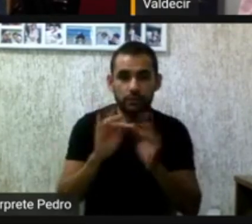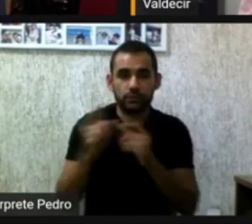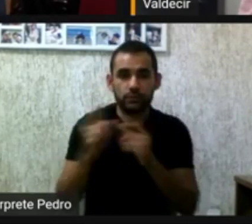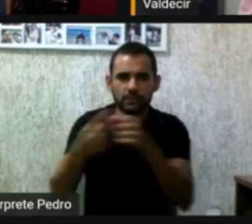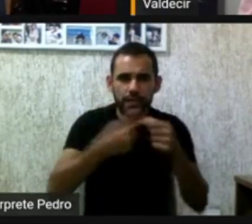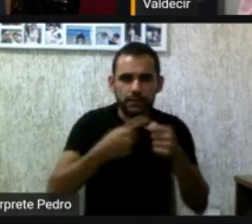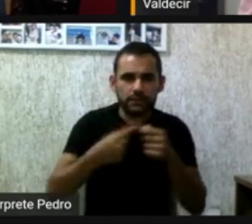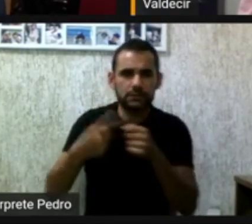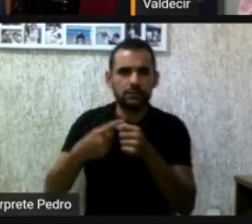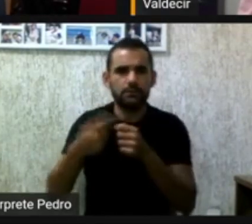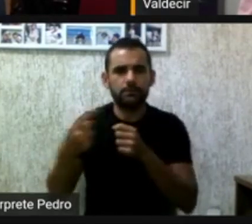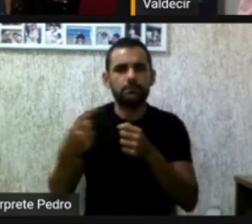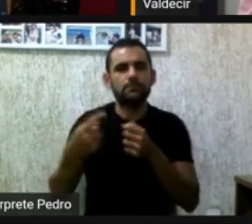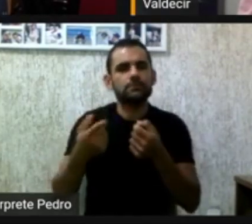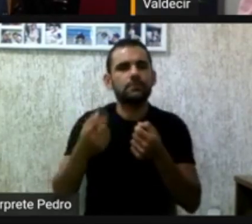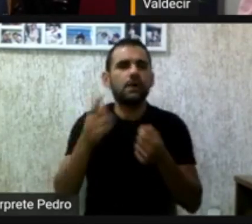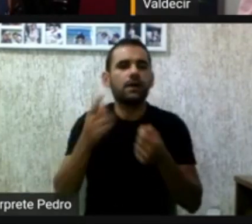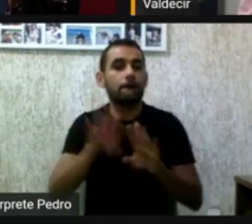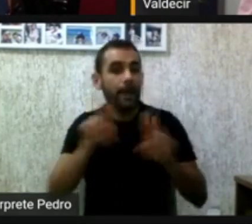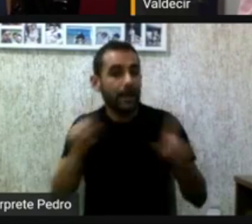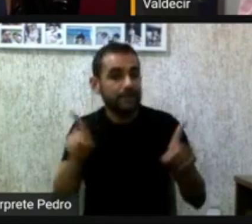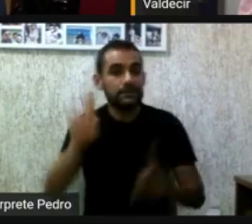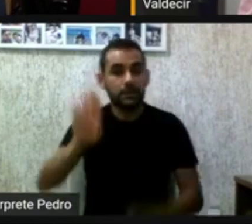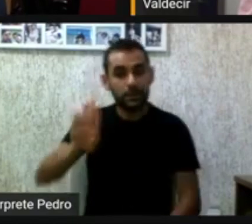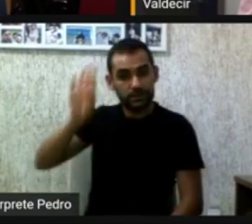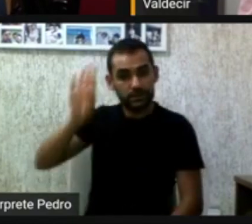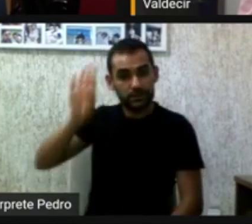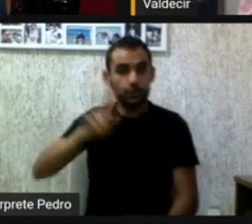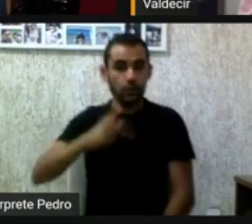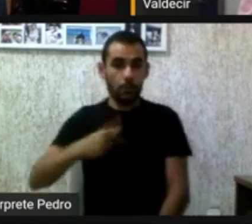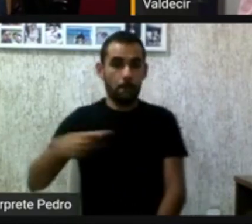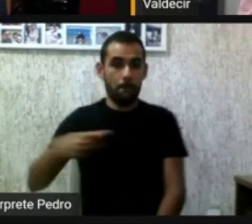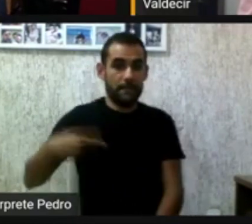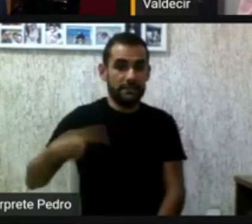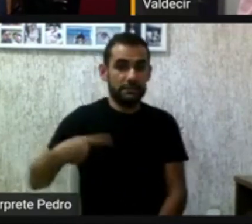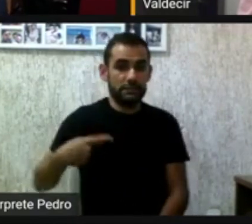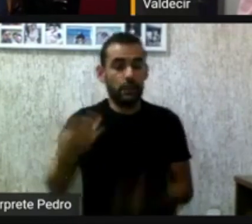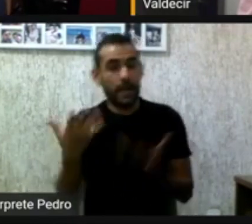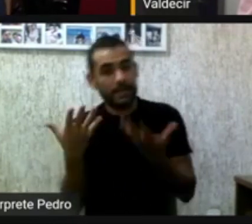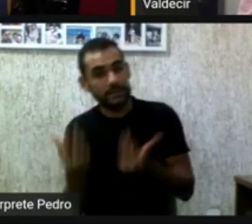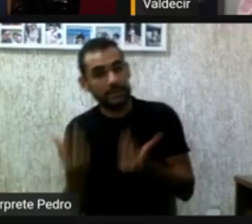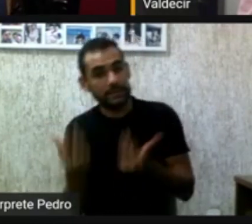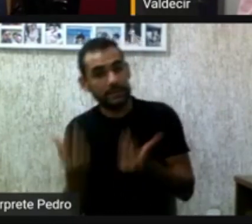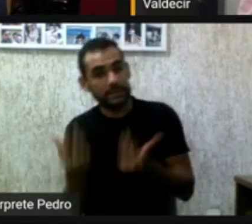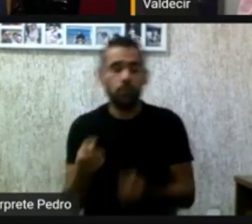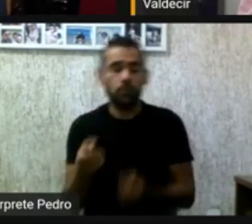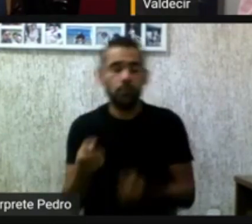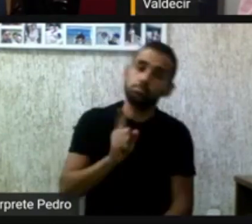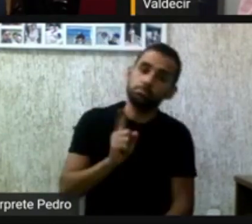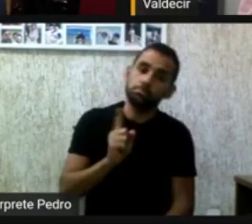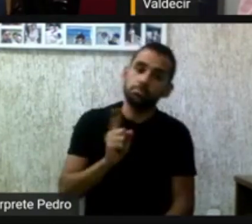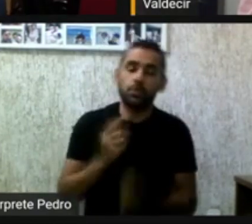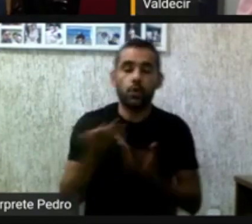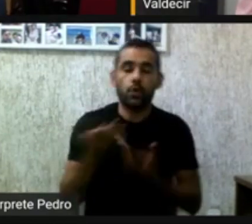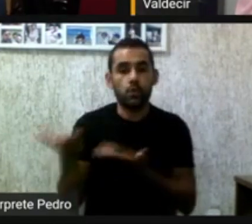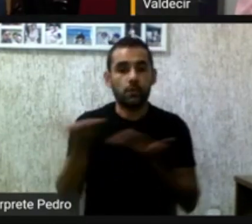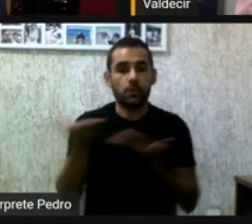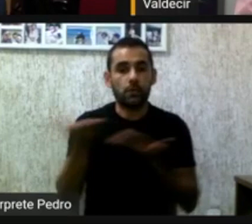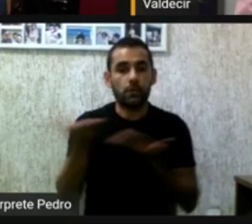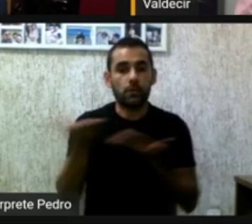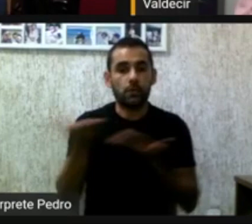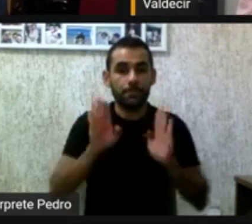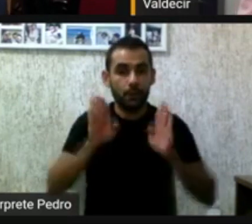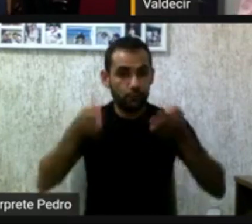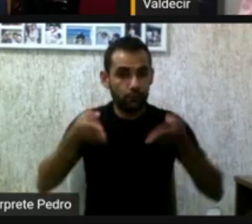mas cabe ao candidato e ao partido aceitar ou não o nosso convite. Portanto, nosso foco a partir de